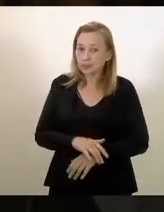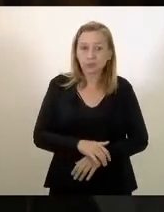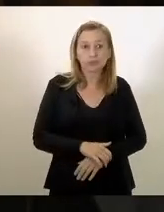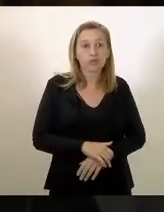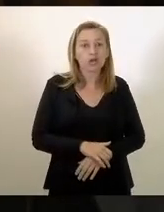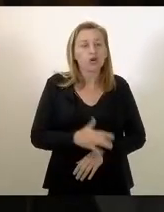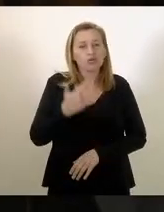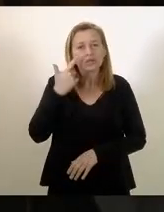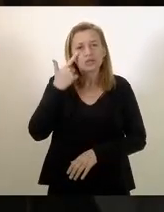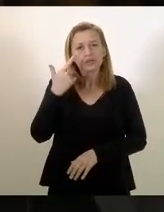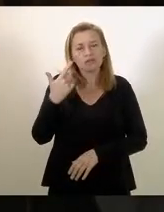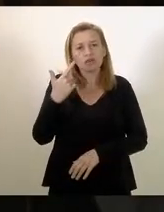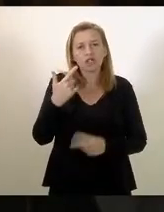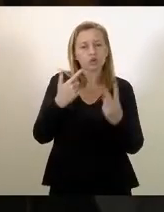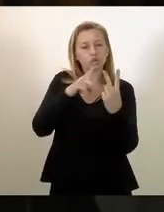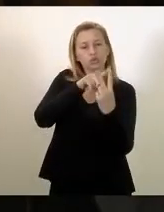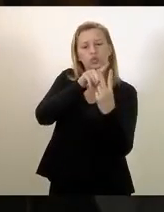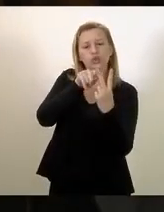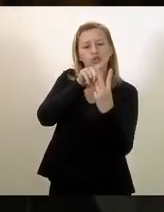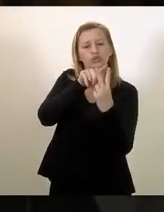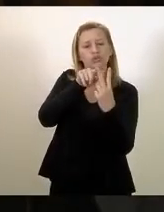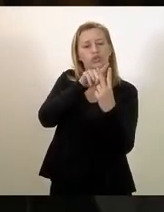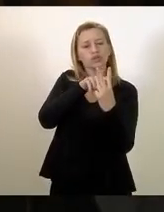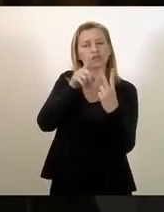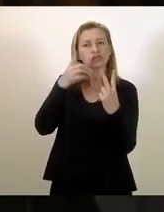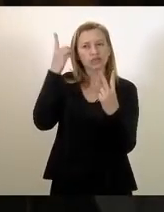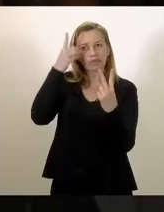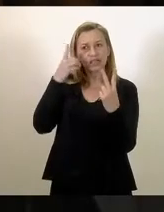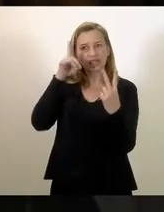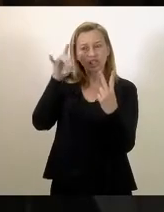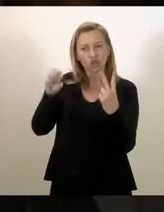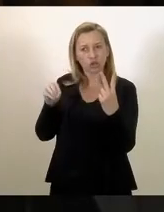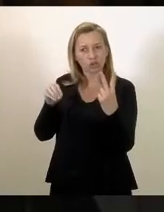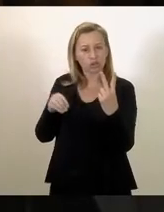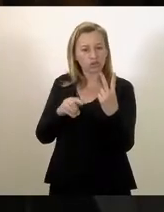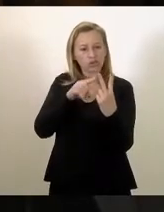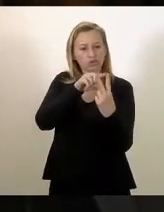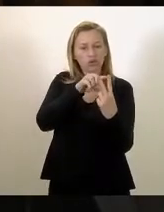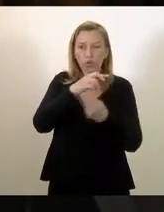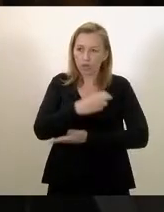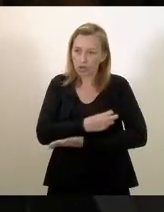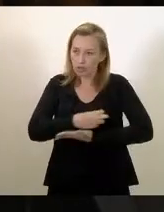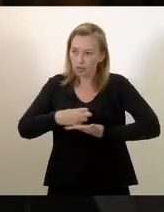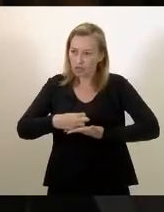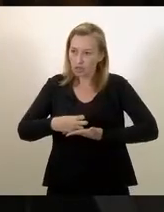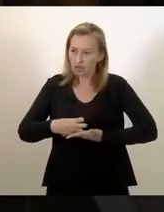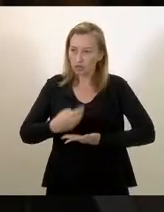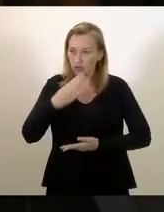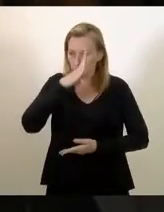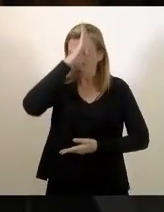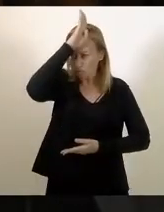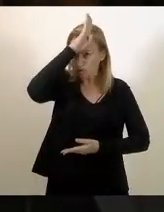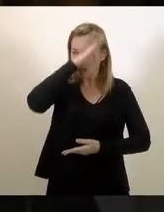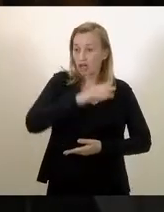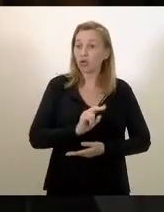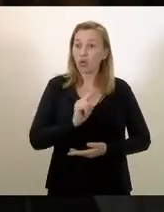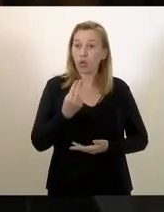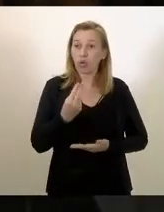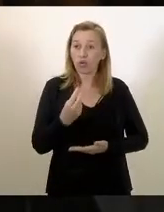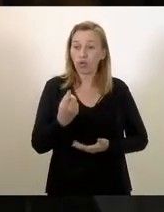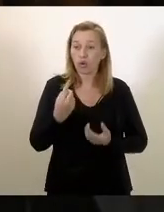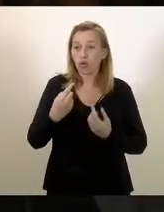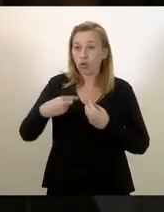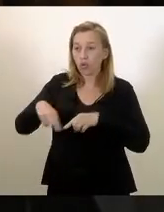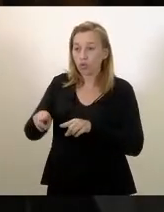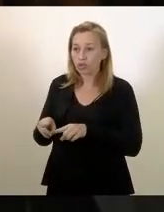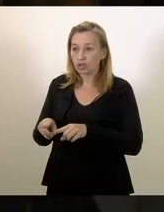você vê duas hipóteses deputado de Unísio Lins ou a impeachment do Bolsonaro ou o contra golpe